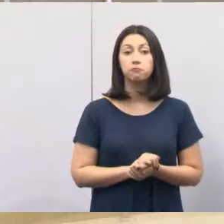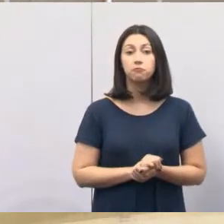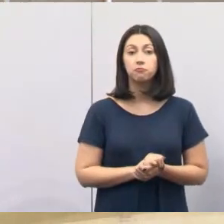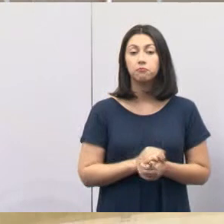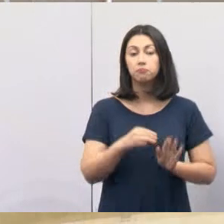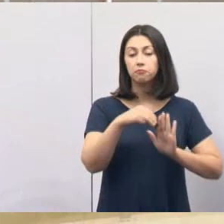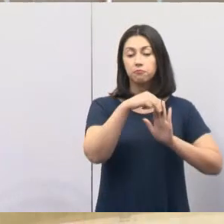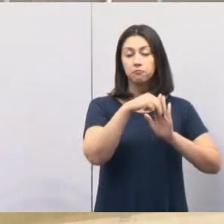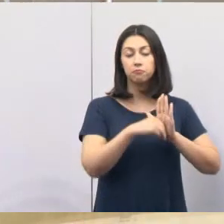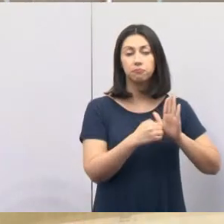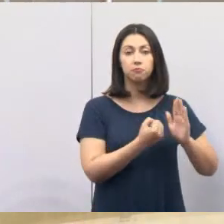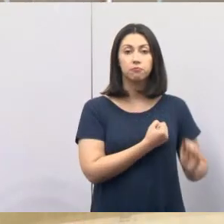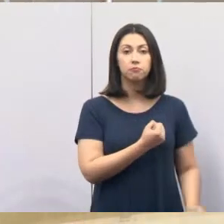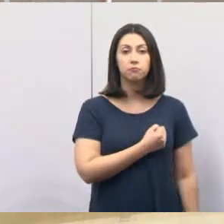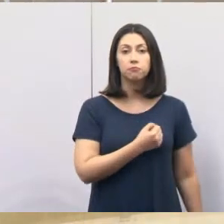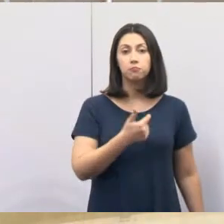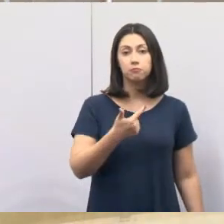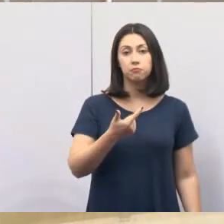Segue memorando